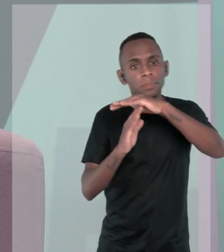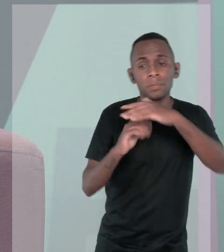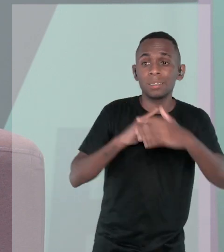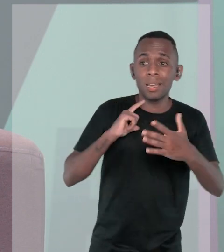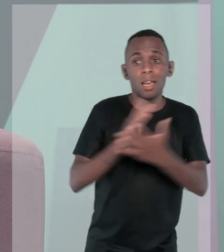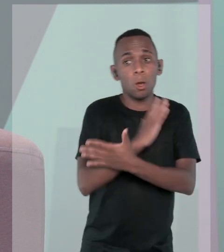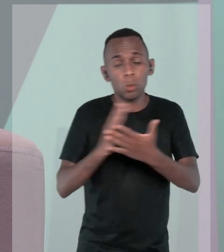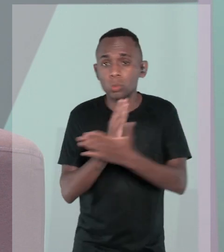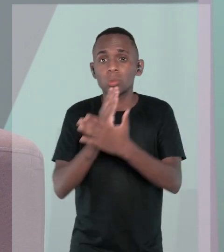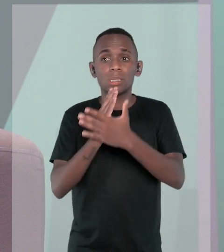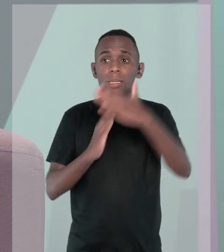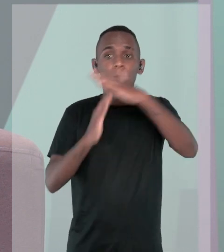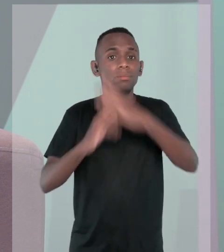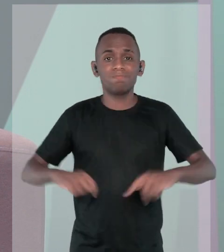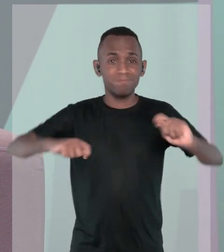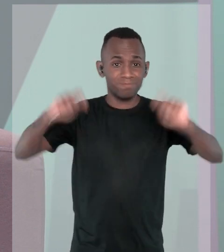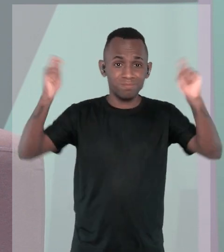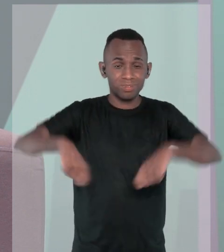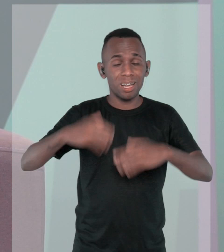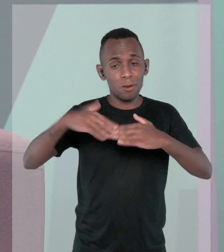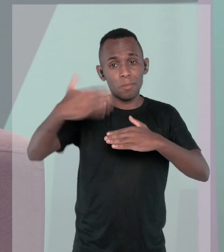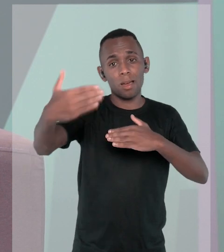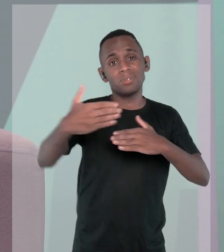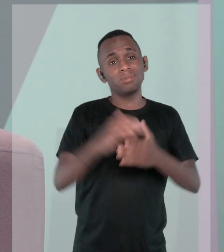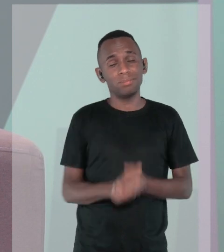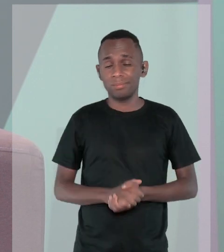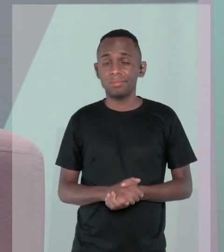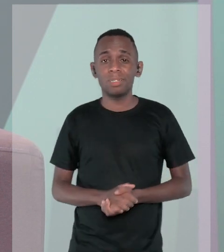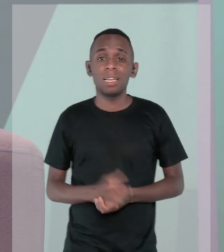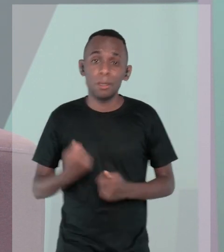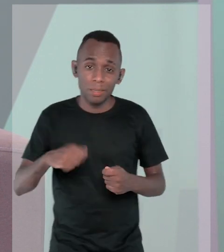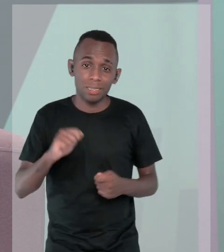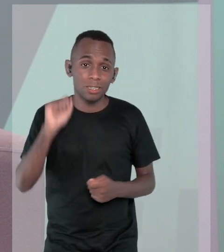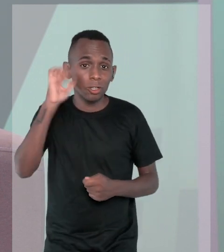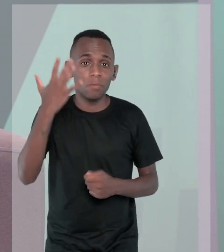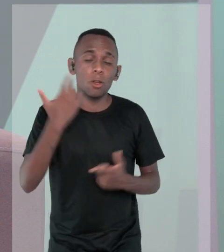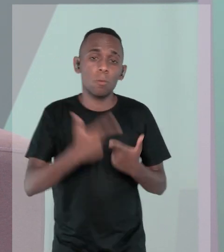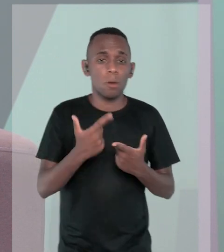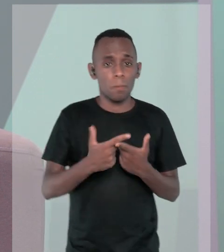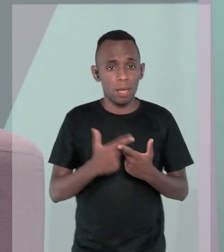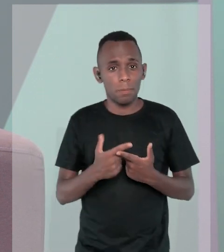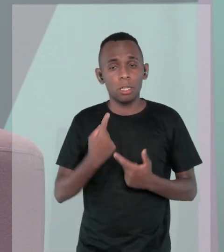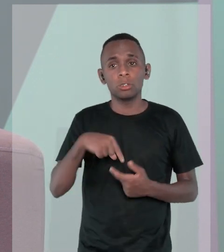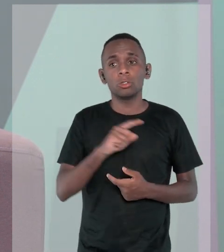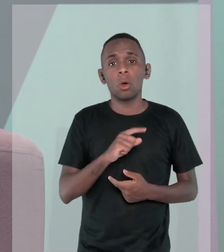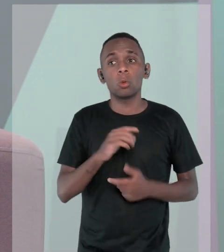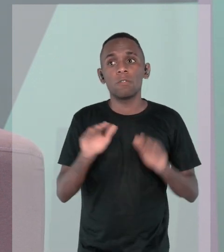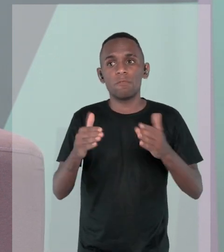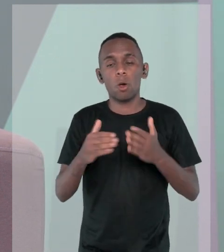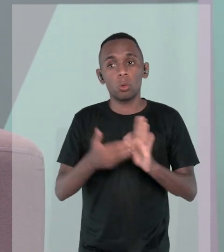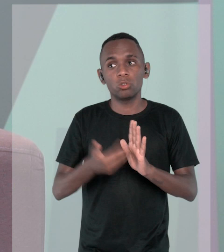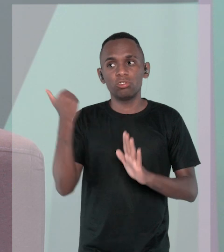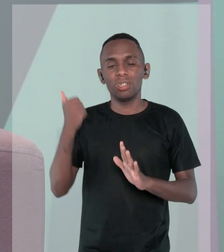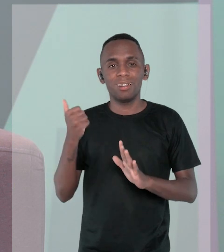tem muros que não dá para subir, porque não dá para dar a volta ali, tem que resolver o problema. A gente tira o foco